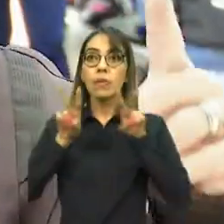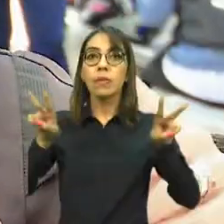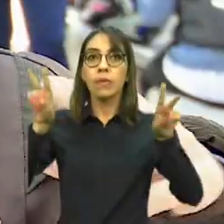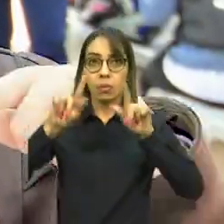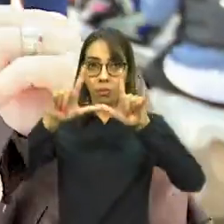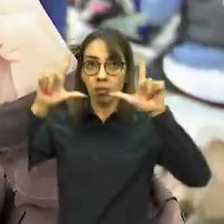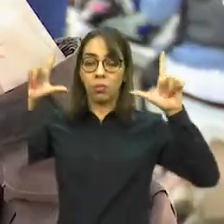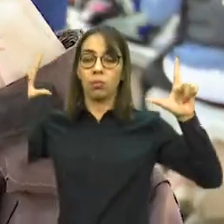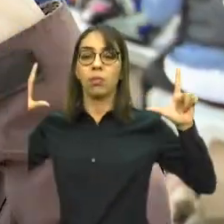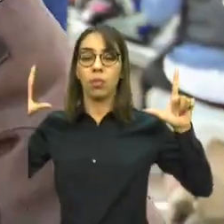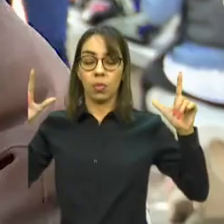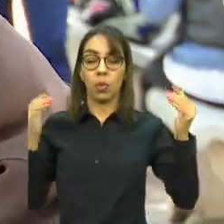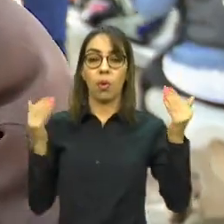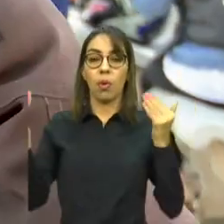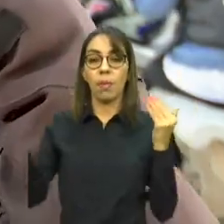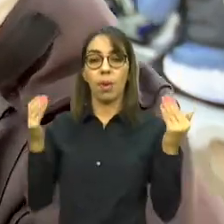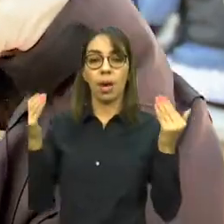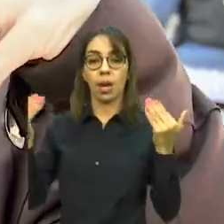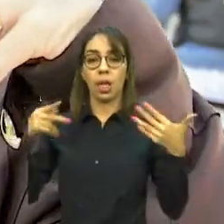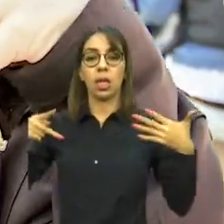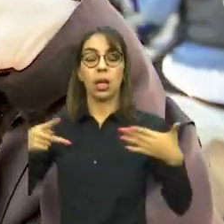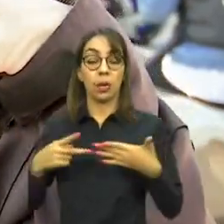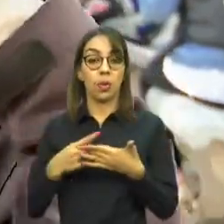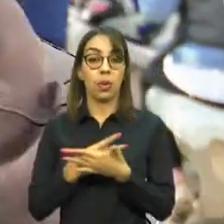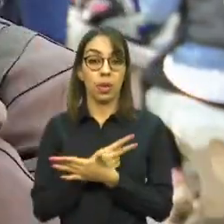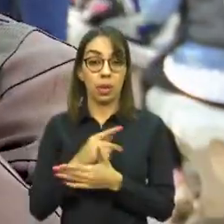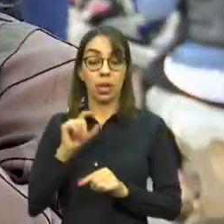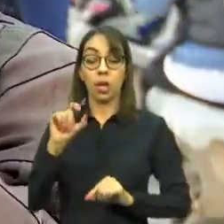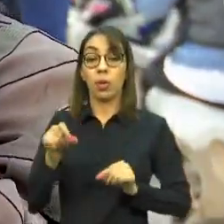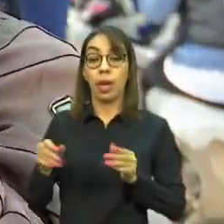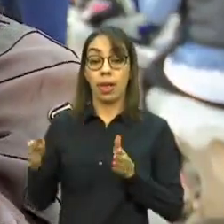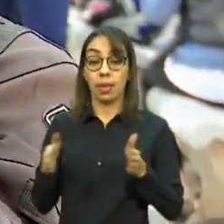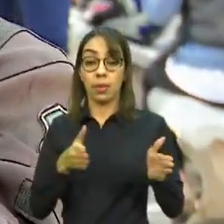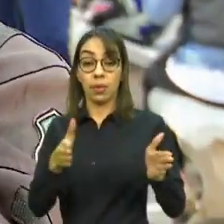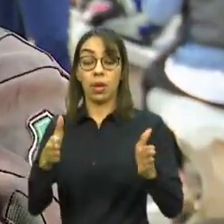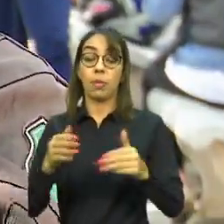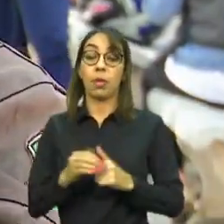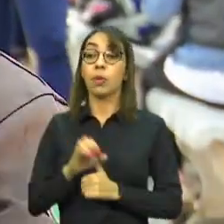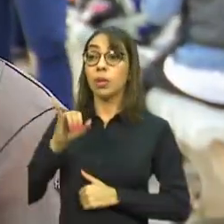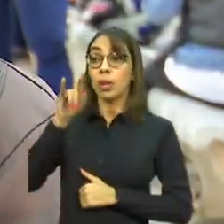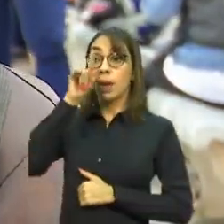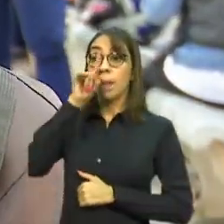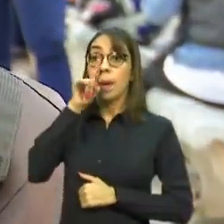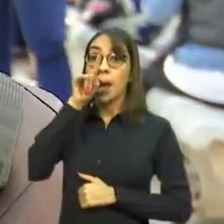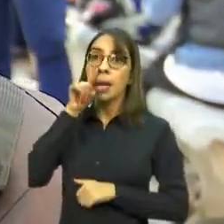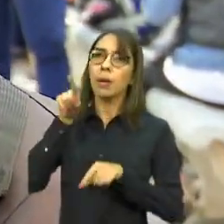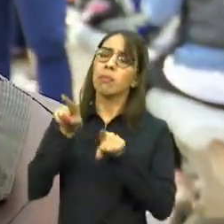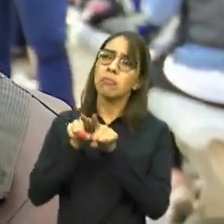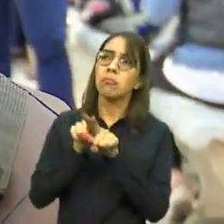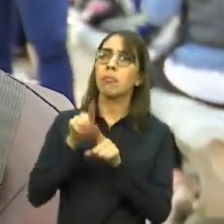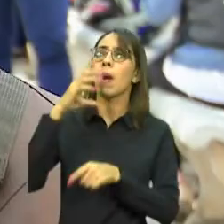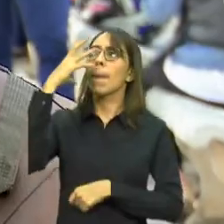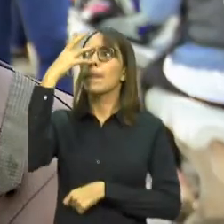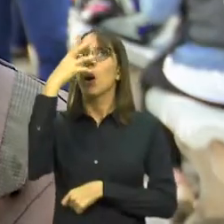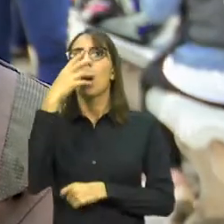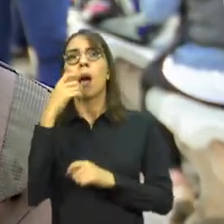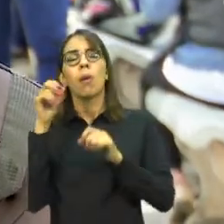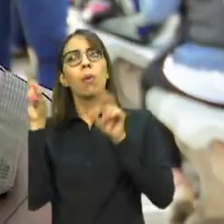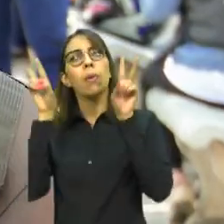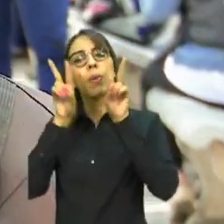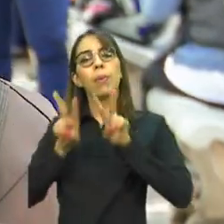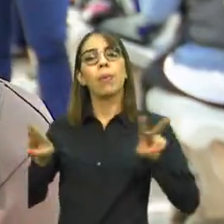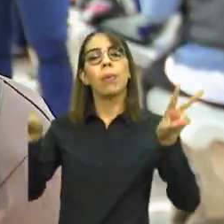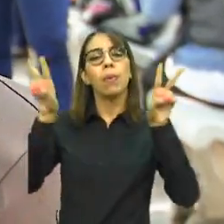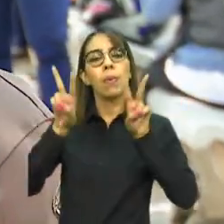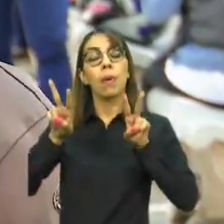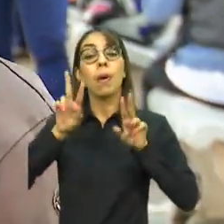está acontecendo, o que você consegue de gente ver de perigos e também de belezas. A gente costuma viajar com